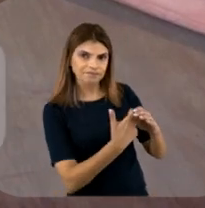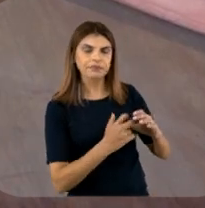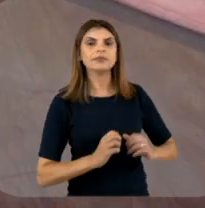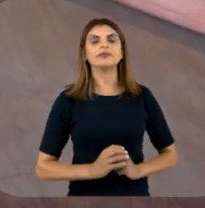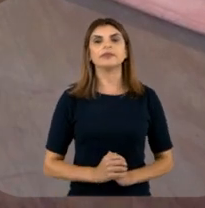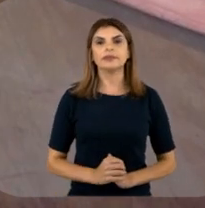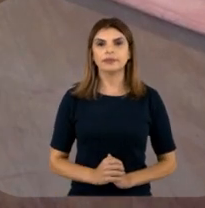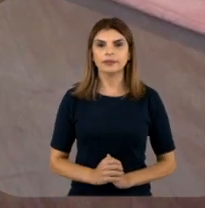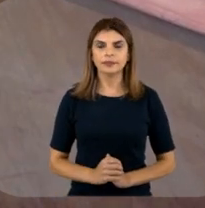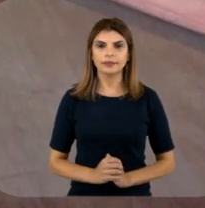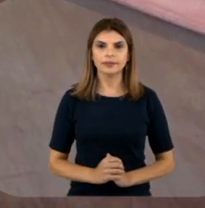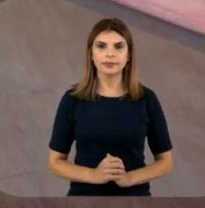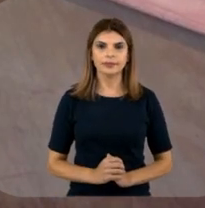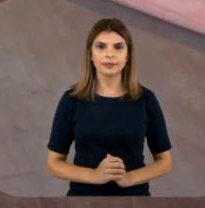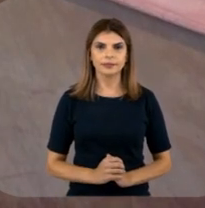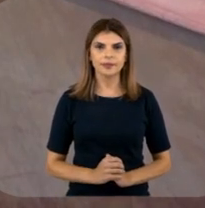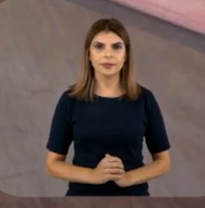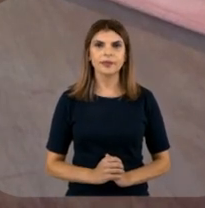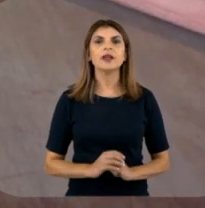microgramas.